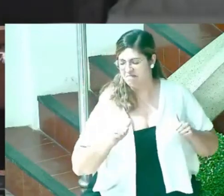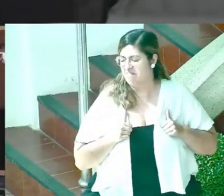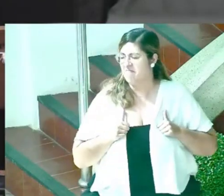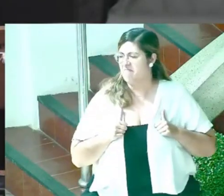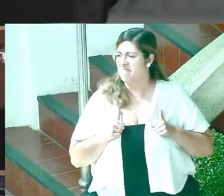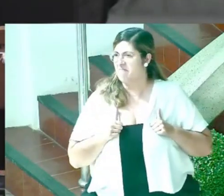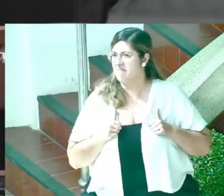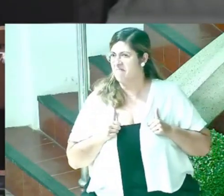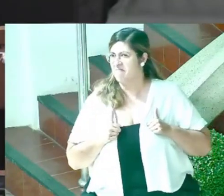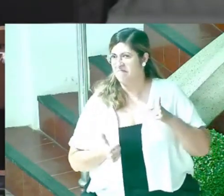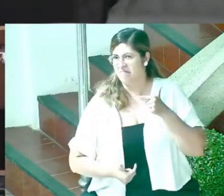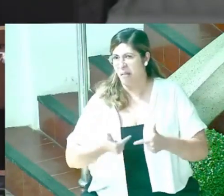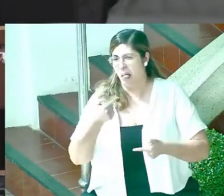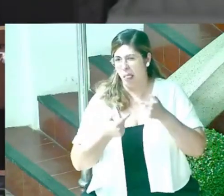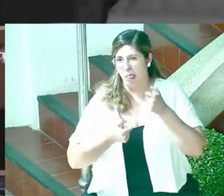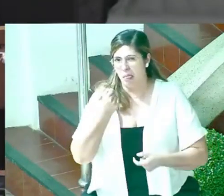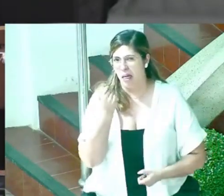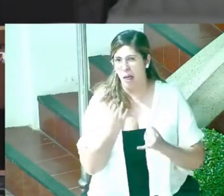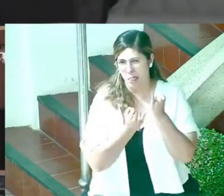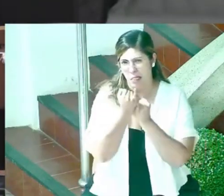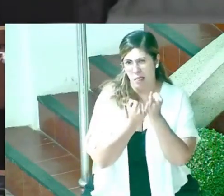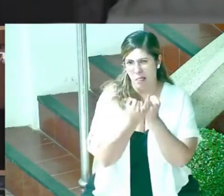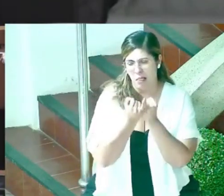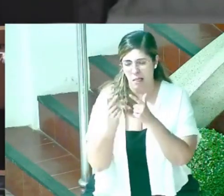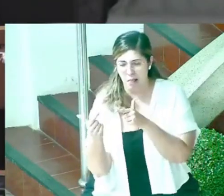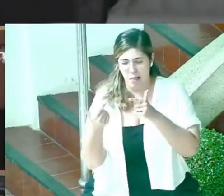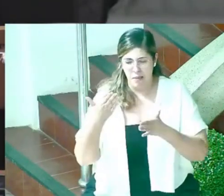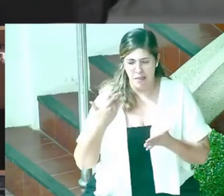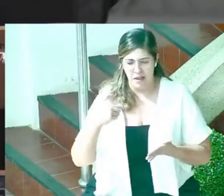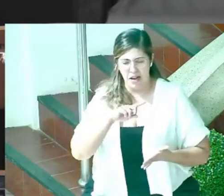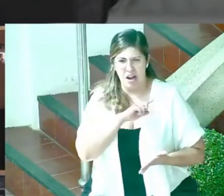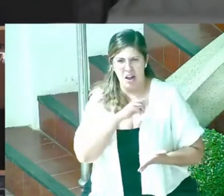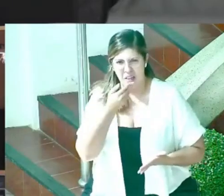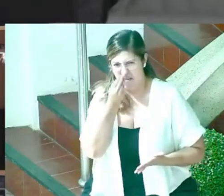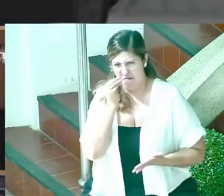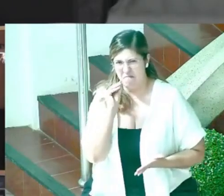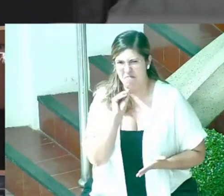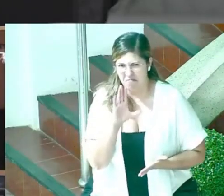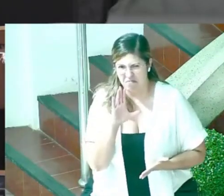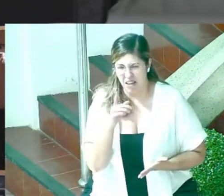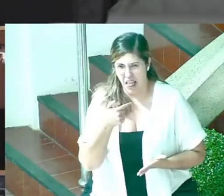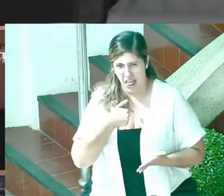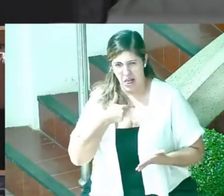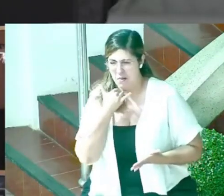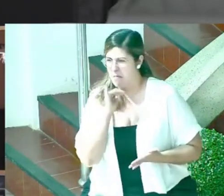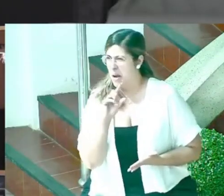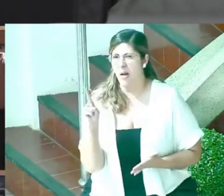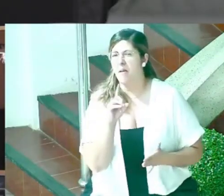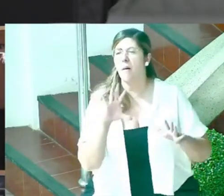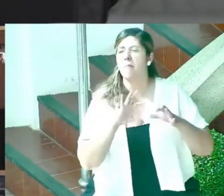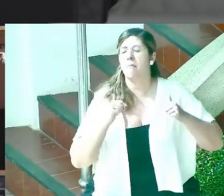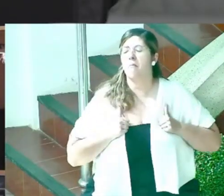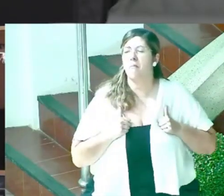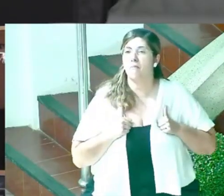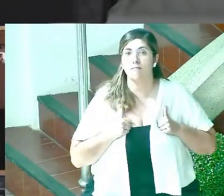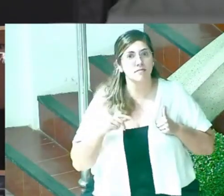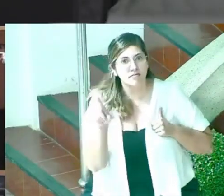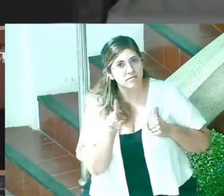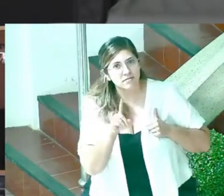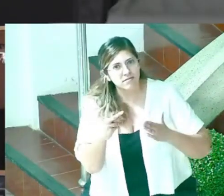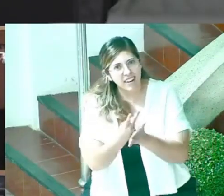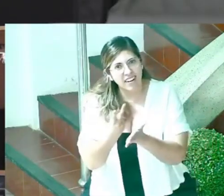Amém. Amém. Literalmente, a quinta petição remete-nos à graça do Pai,